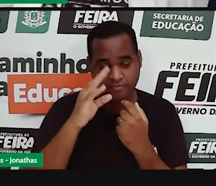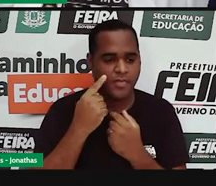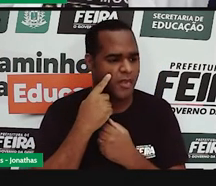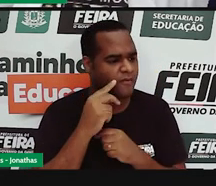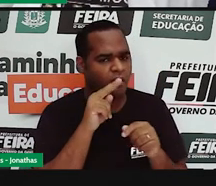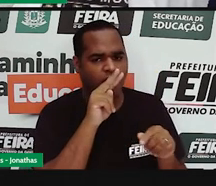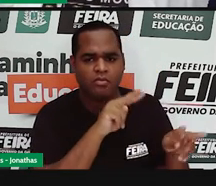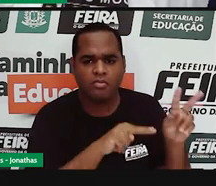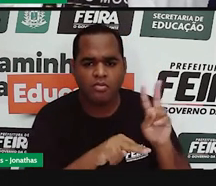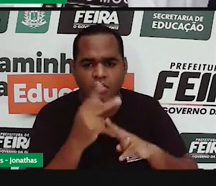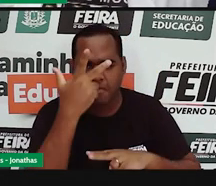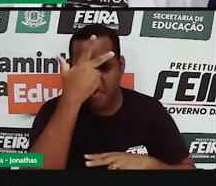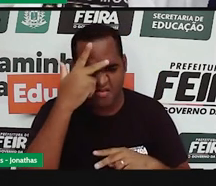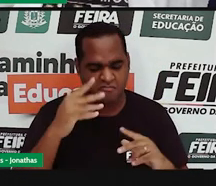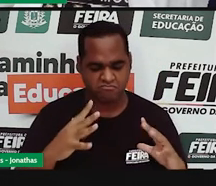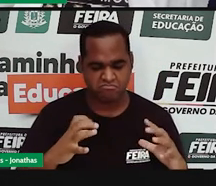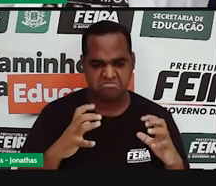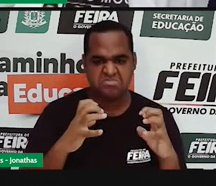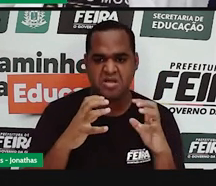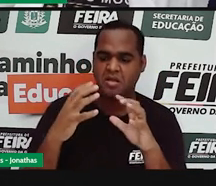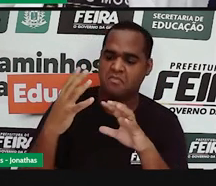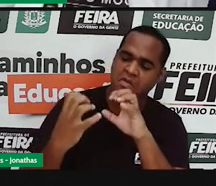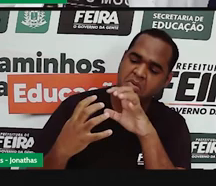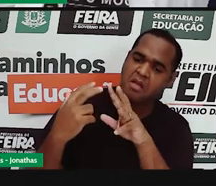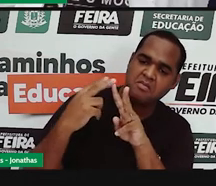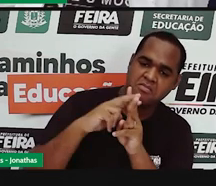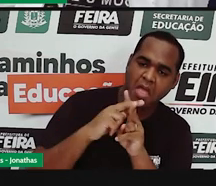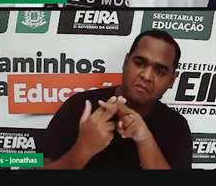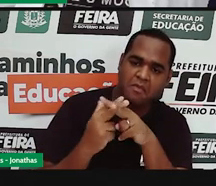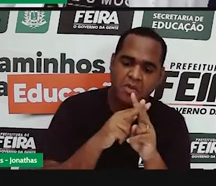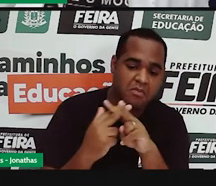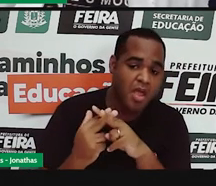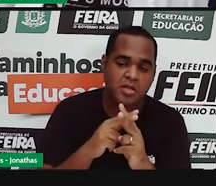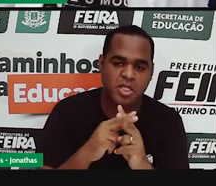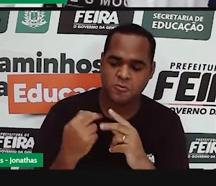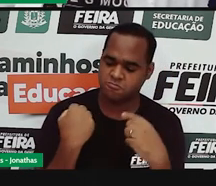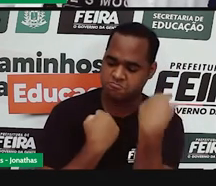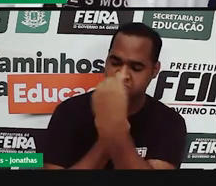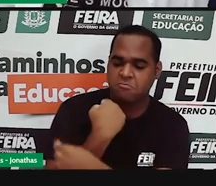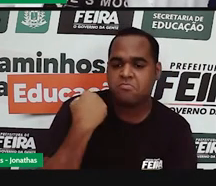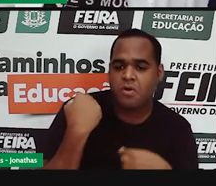pessoas brigando até a morte. Eram chamados gladiadores.